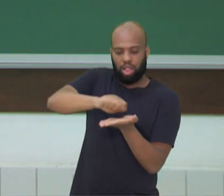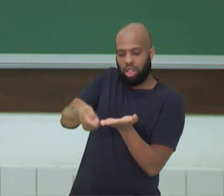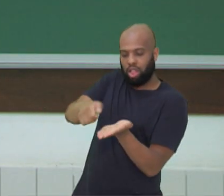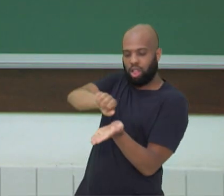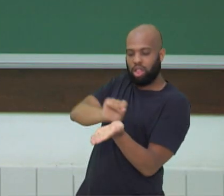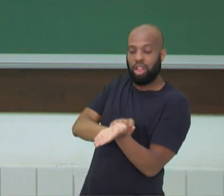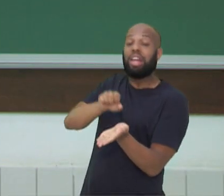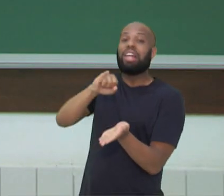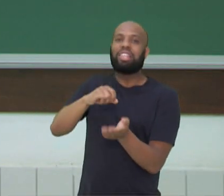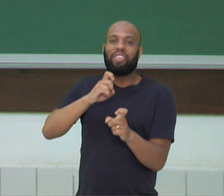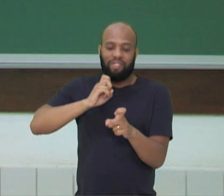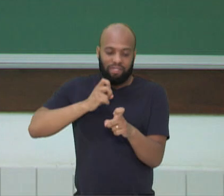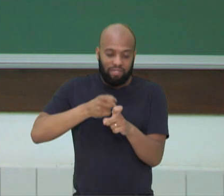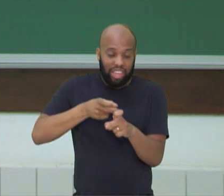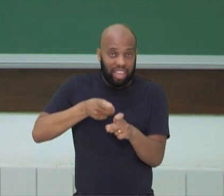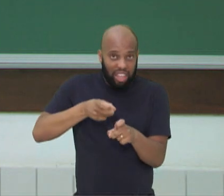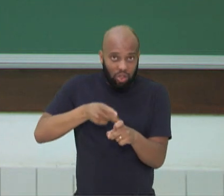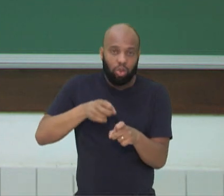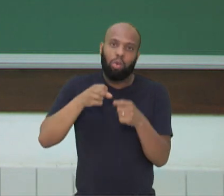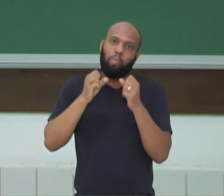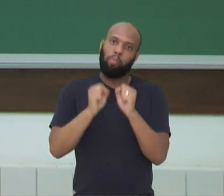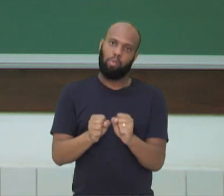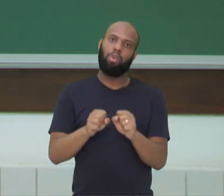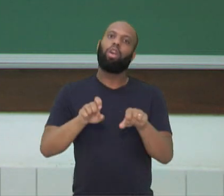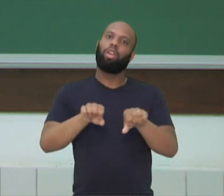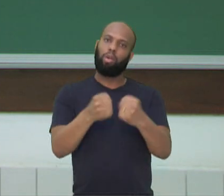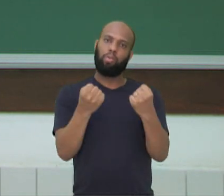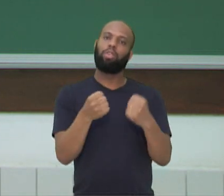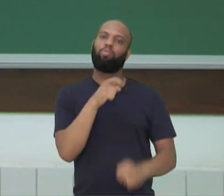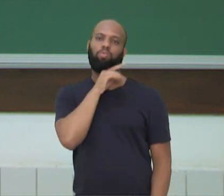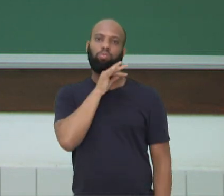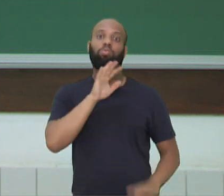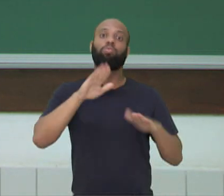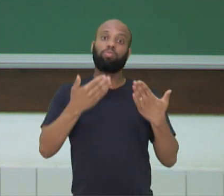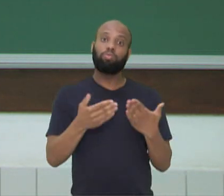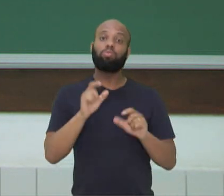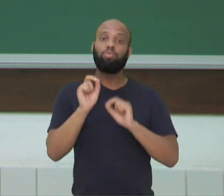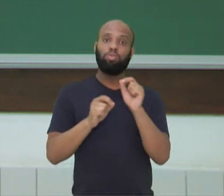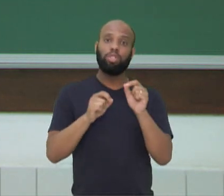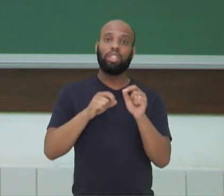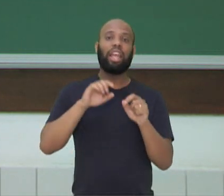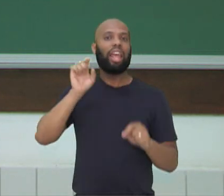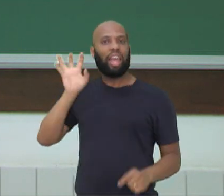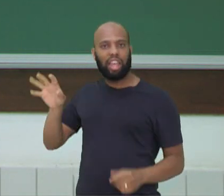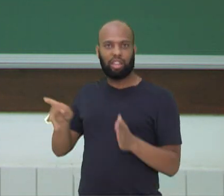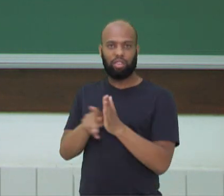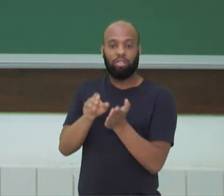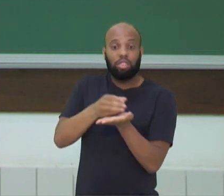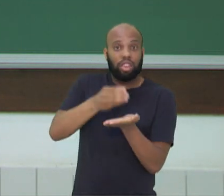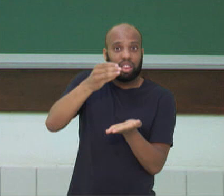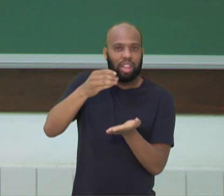quebrar um copo da mãe, da avó e ela vai brigar com vocês. Então, no copinho plástico, a gente consegue rasgar e retirar o nosso fóssil.